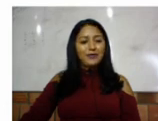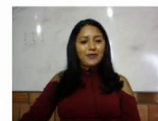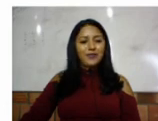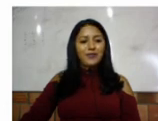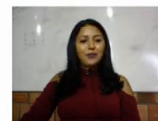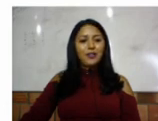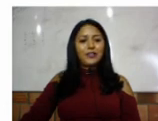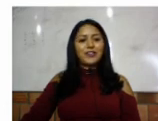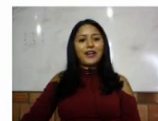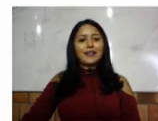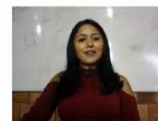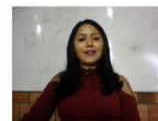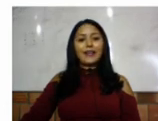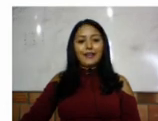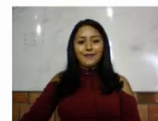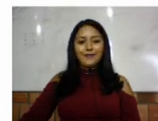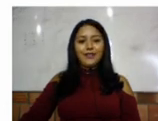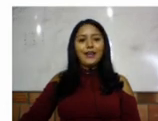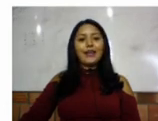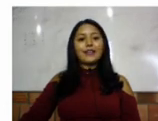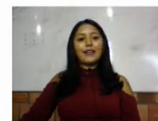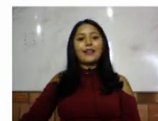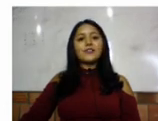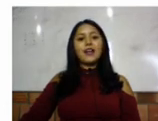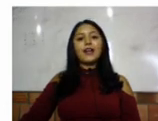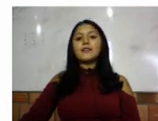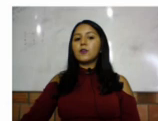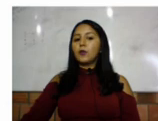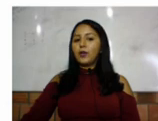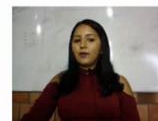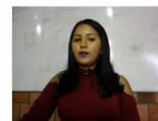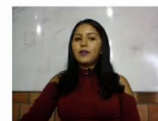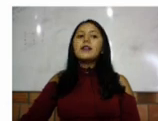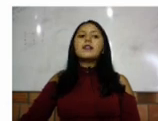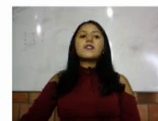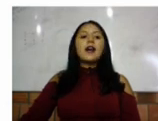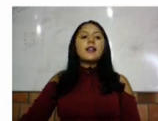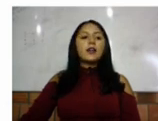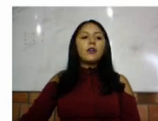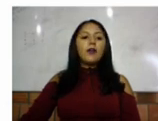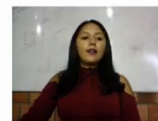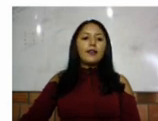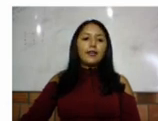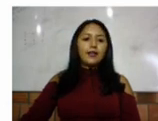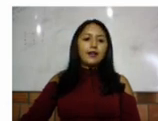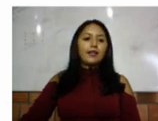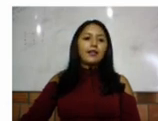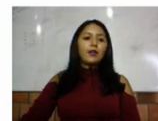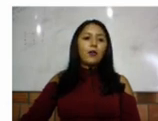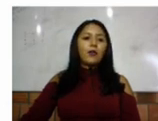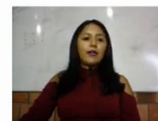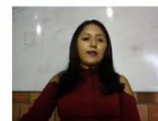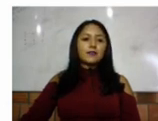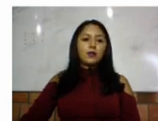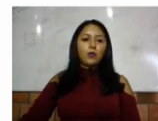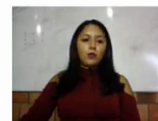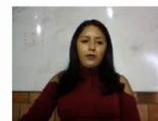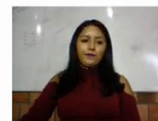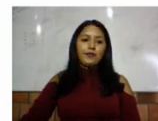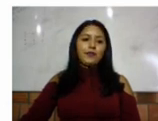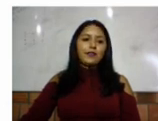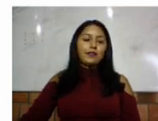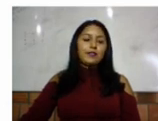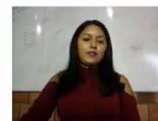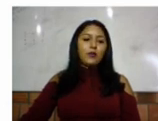mandou bem aqui pessoal oi dia é essa aí e aí já foi já lê golias e oi